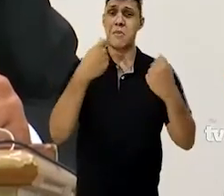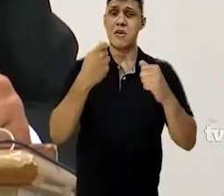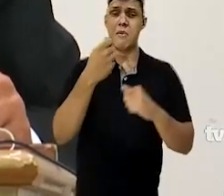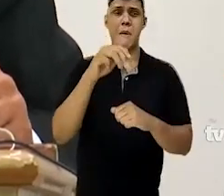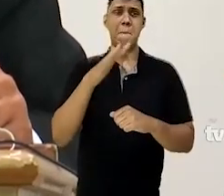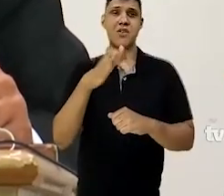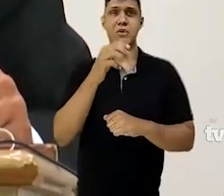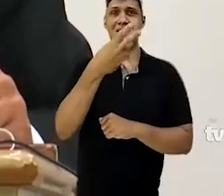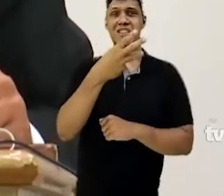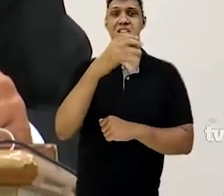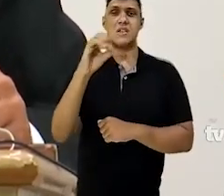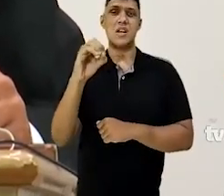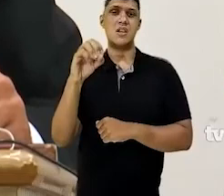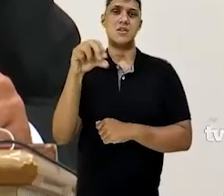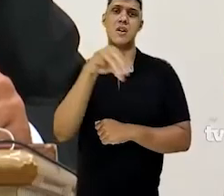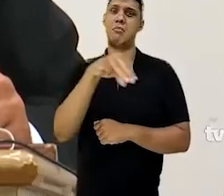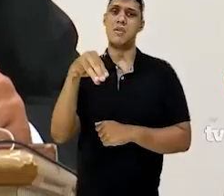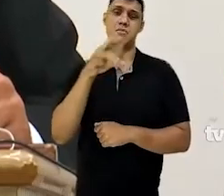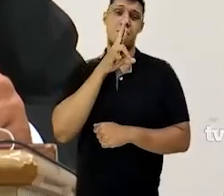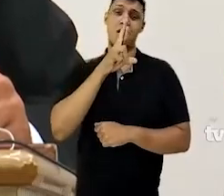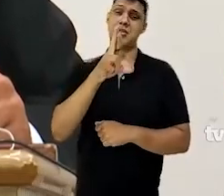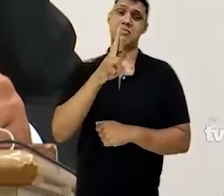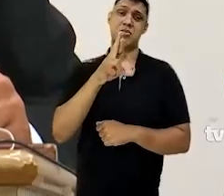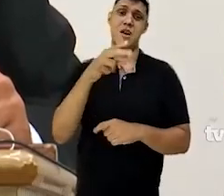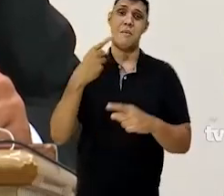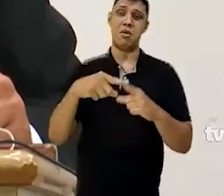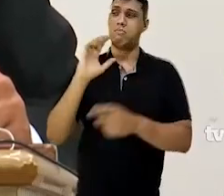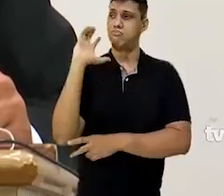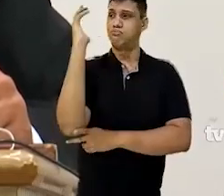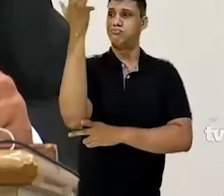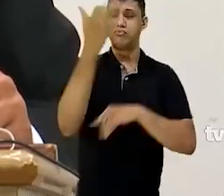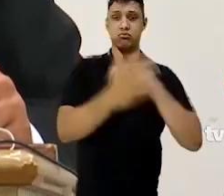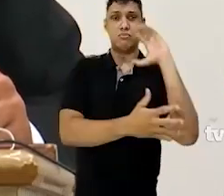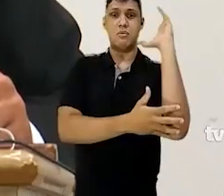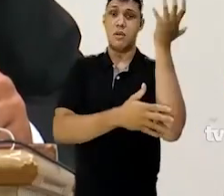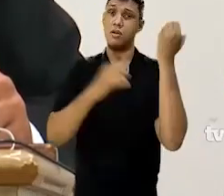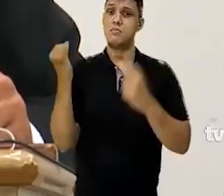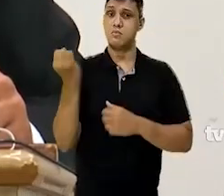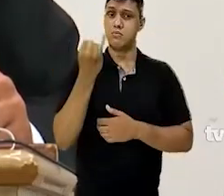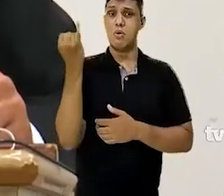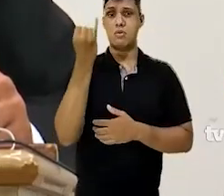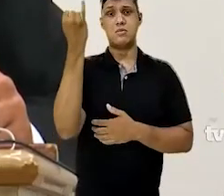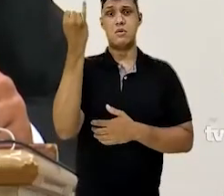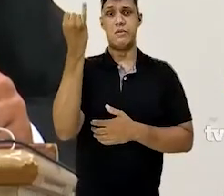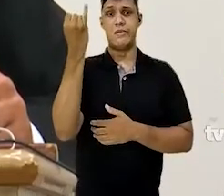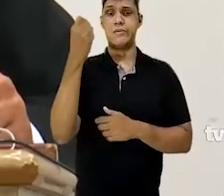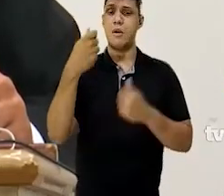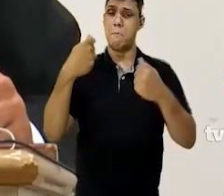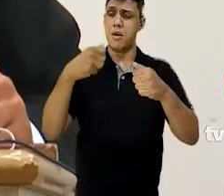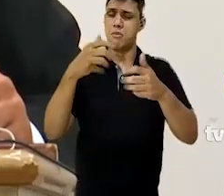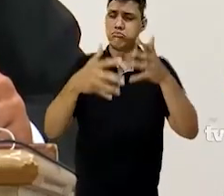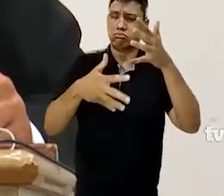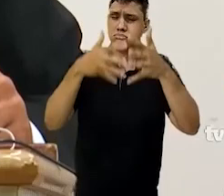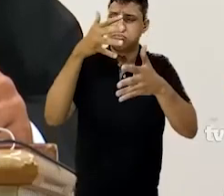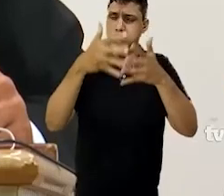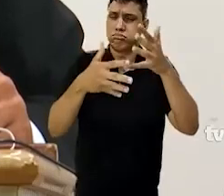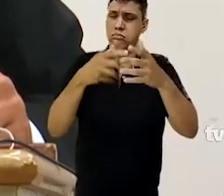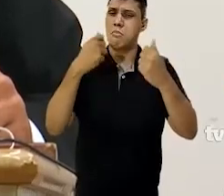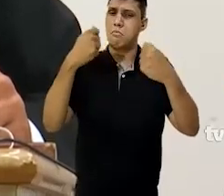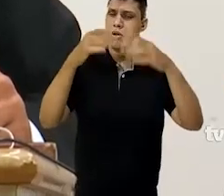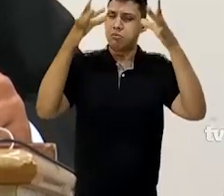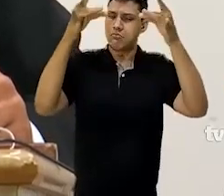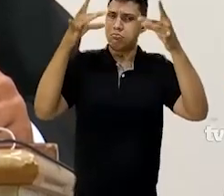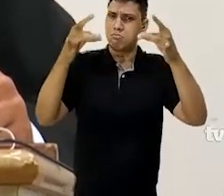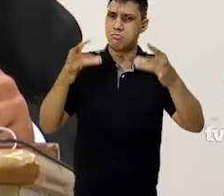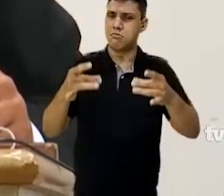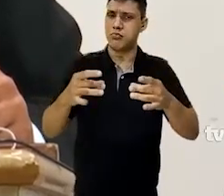responder essa pergunta. Uma pergunta que envolve meio ambiente, né? Ela é muito complexa. É, nós